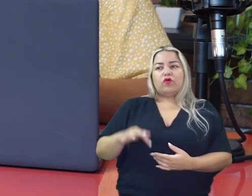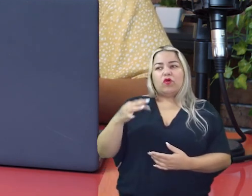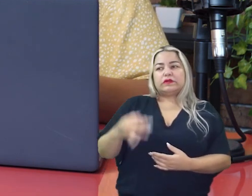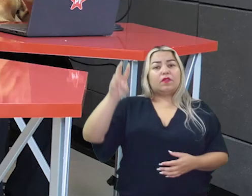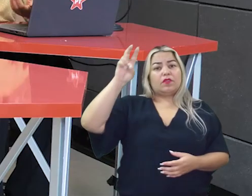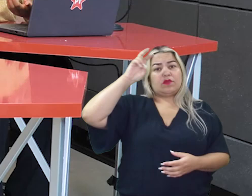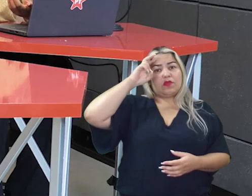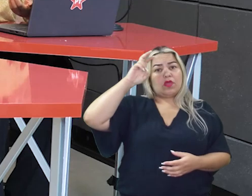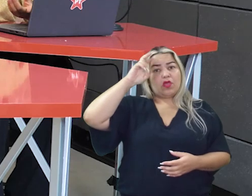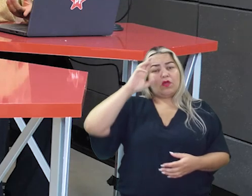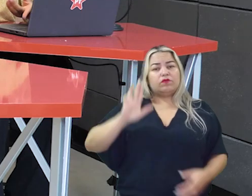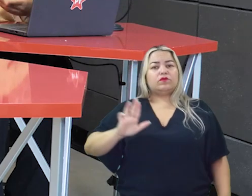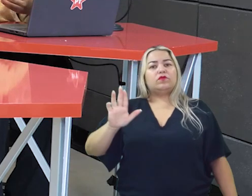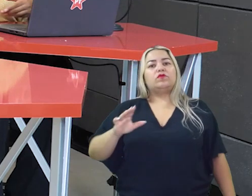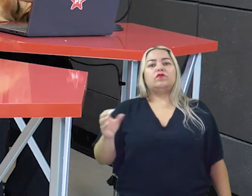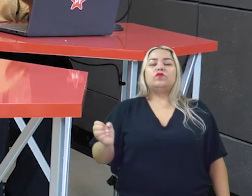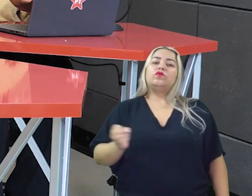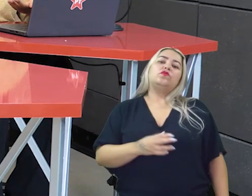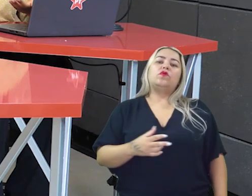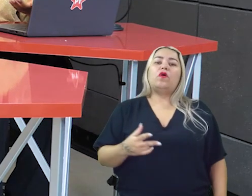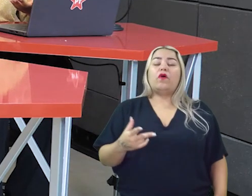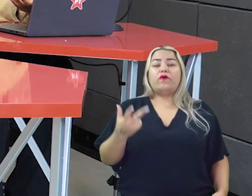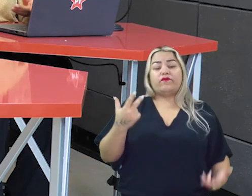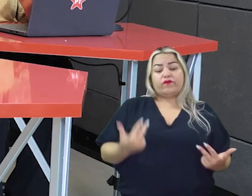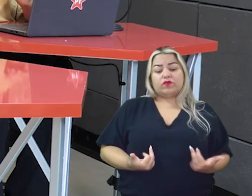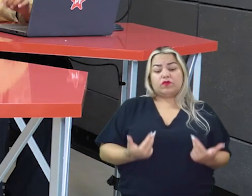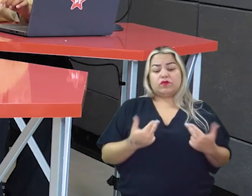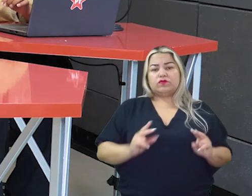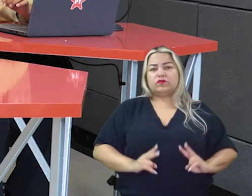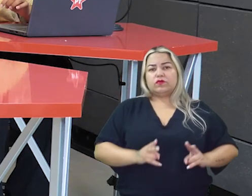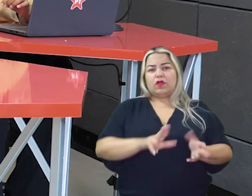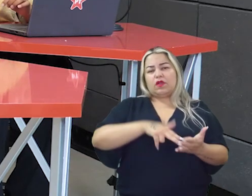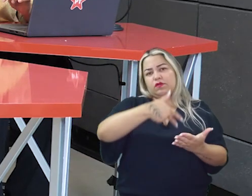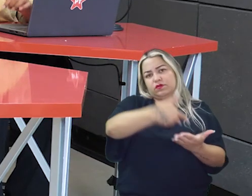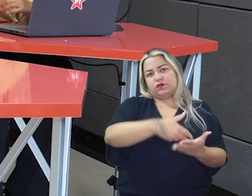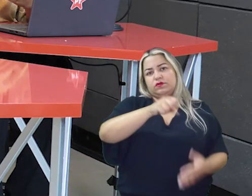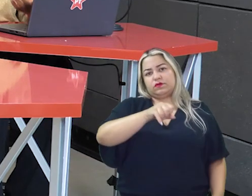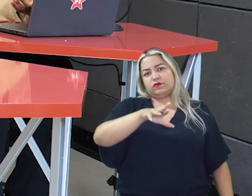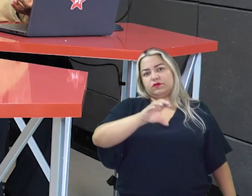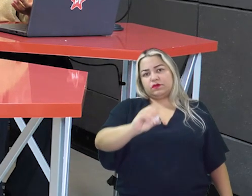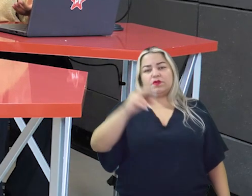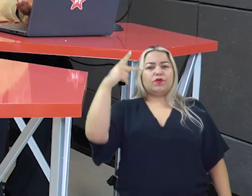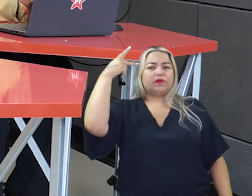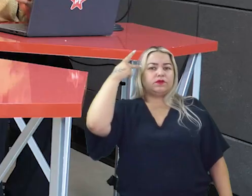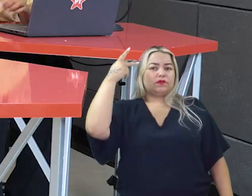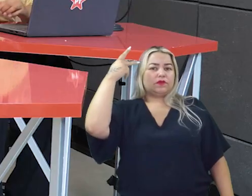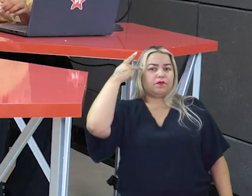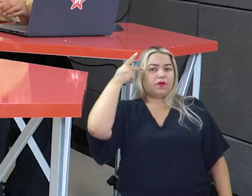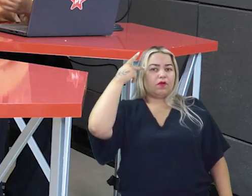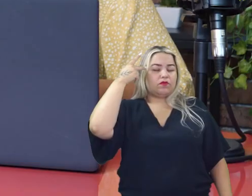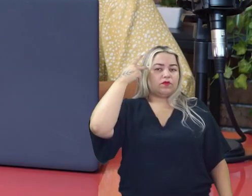de cabeça. Na quinta-feira, Lula passou por um novo procedimento e permanecia internado no Hospital Sírio-Libanês em